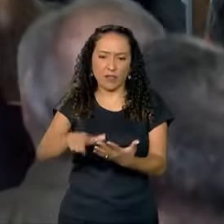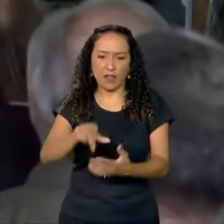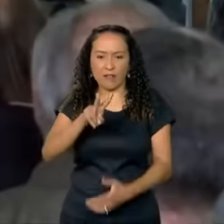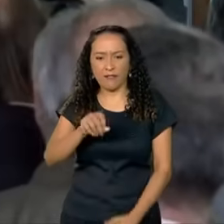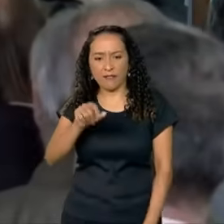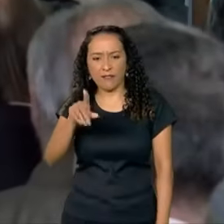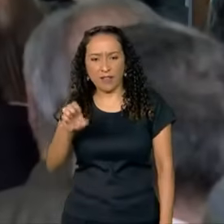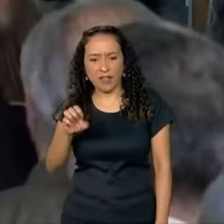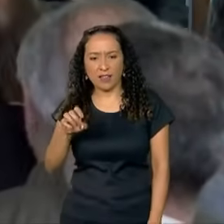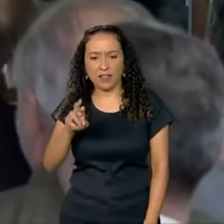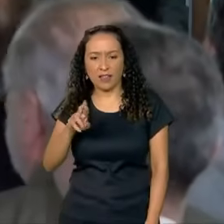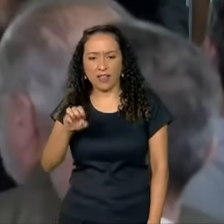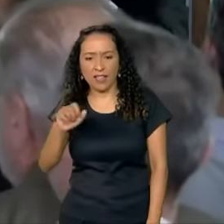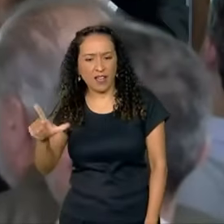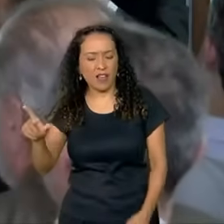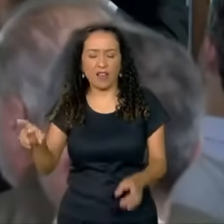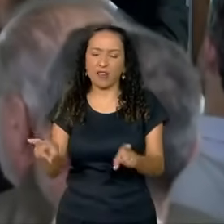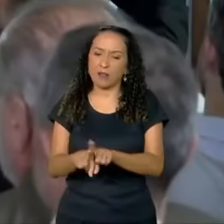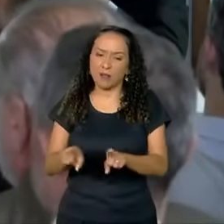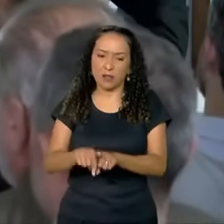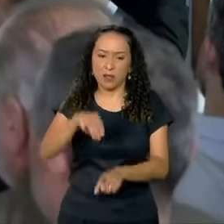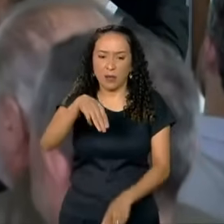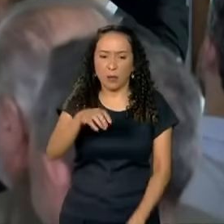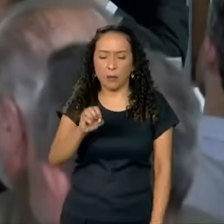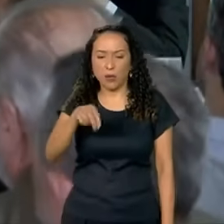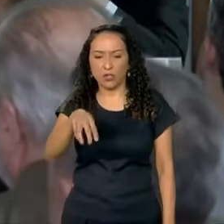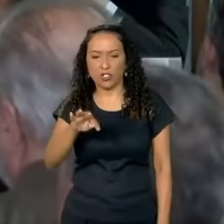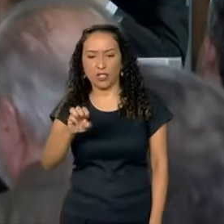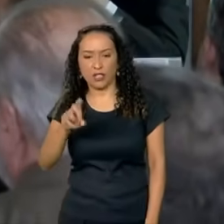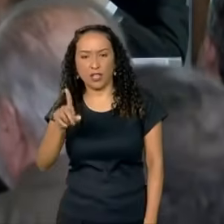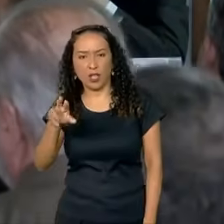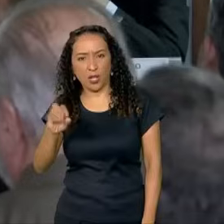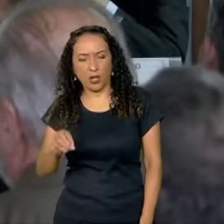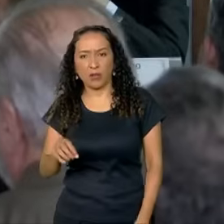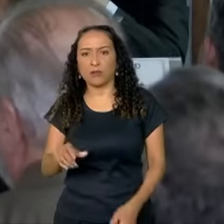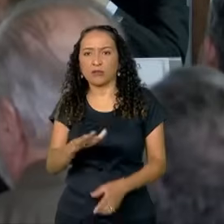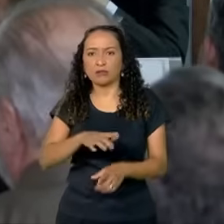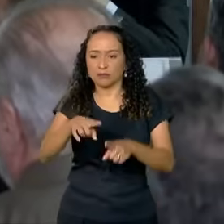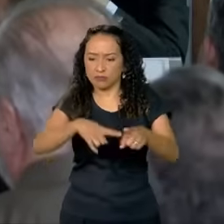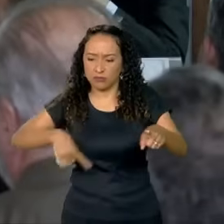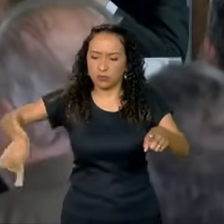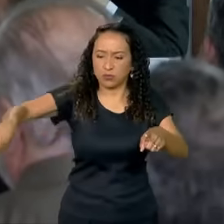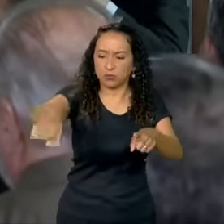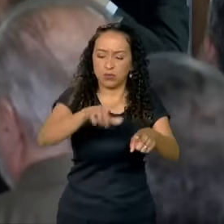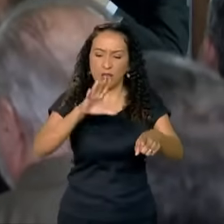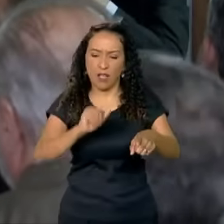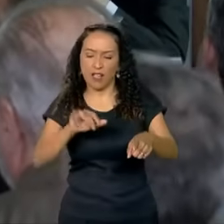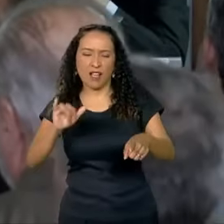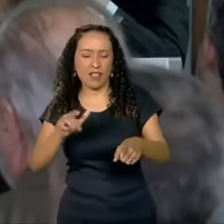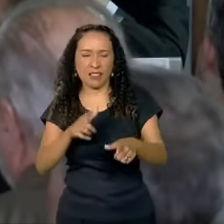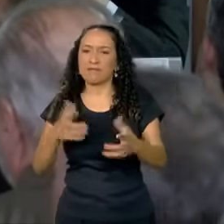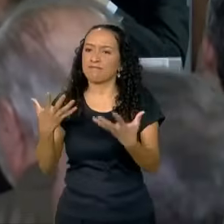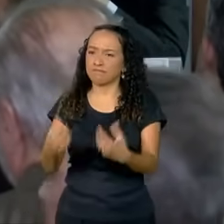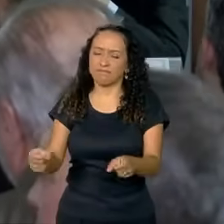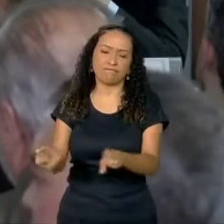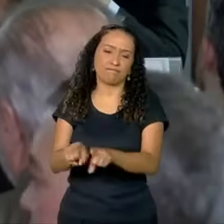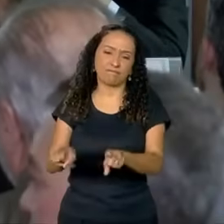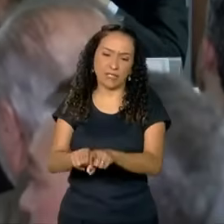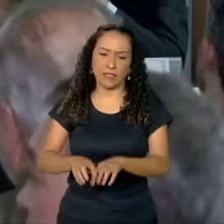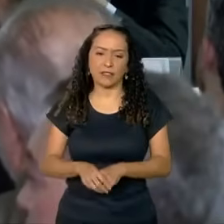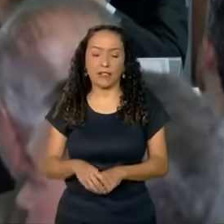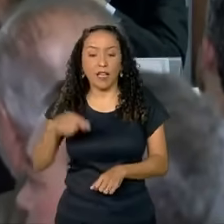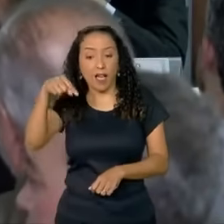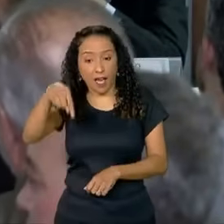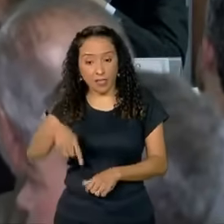Real, São Sebastião do Caí e Montenegro, aqui na bacia do Caí também muito atingidas. E depois, aqui onde a gente